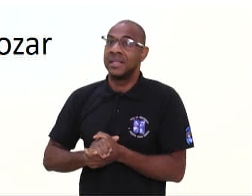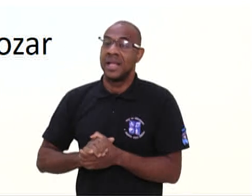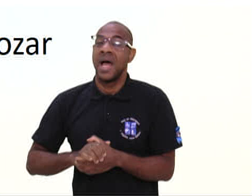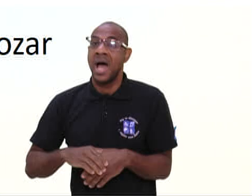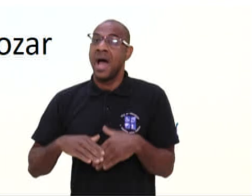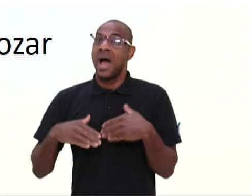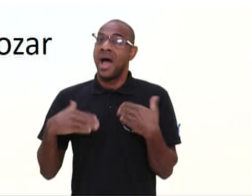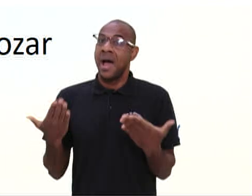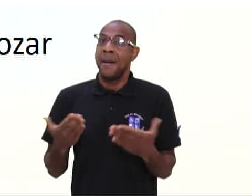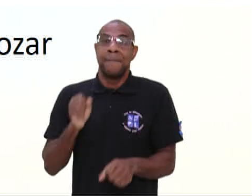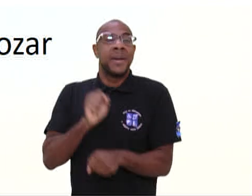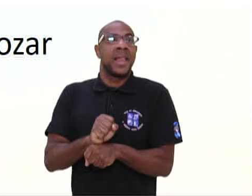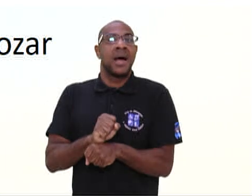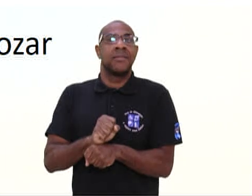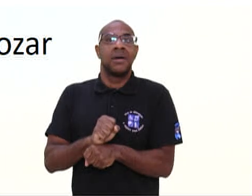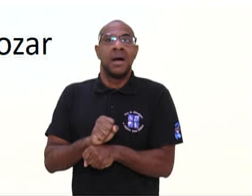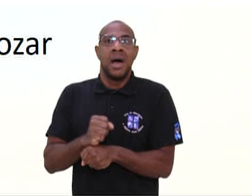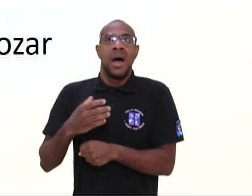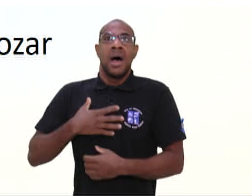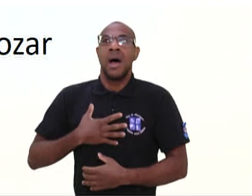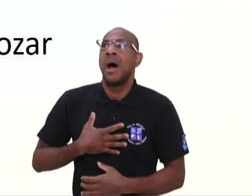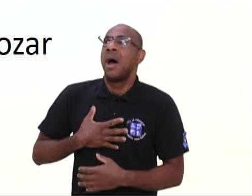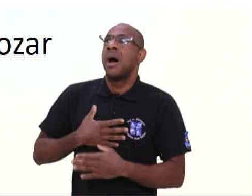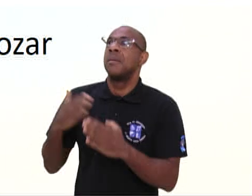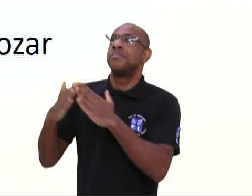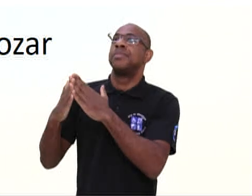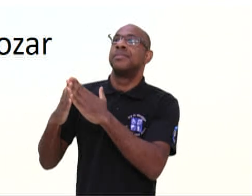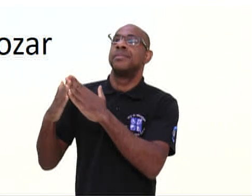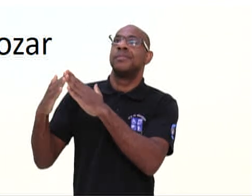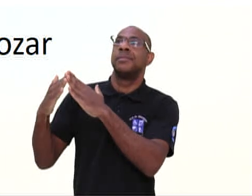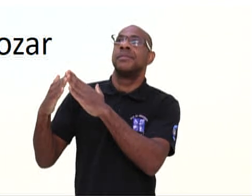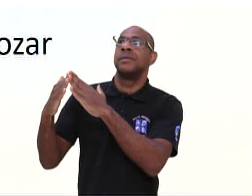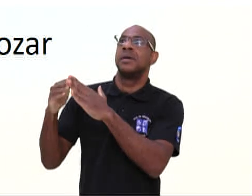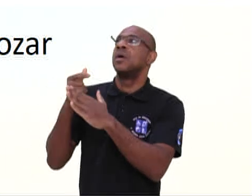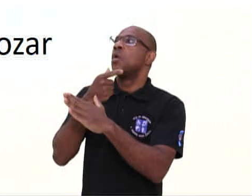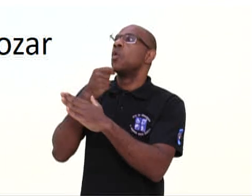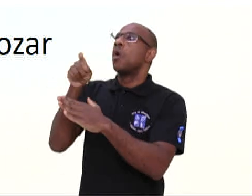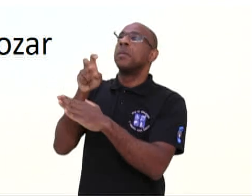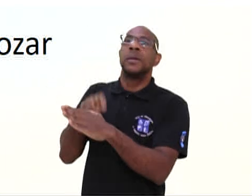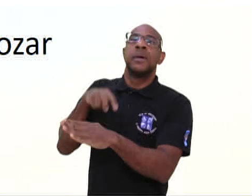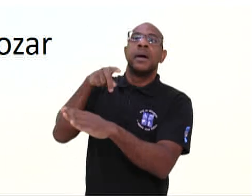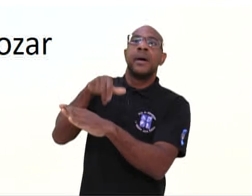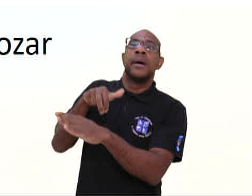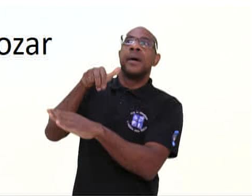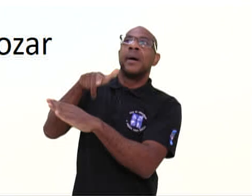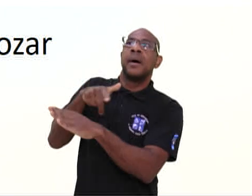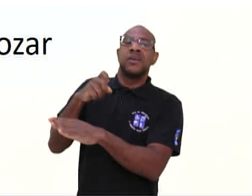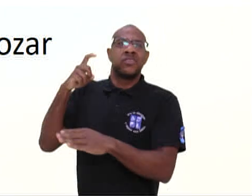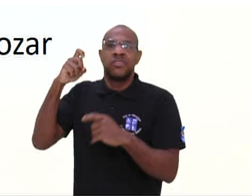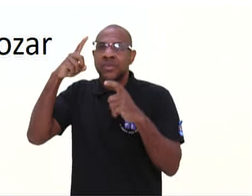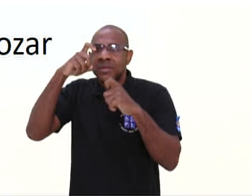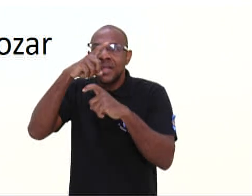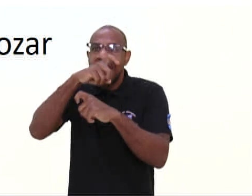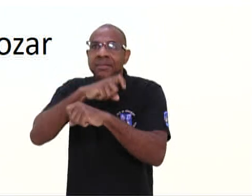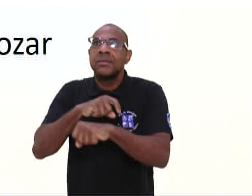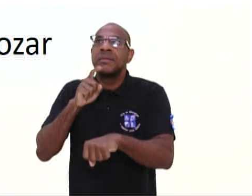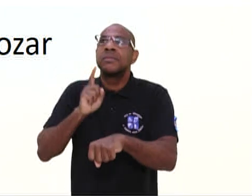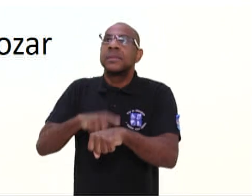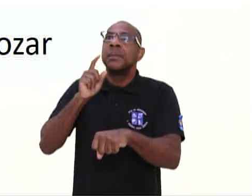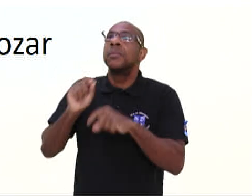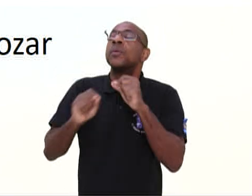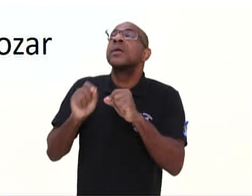pairava ofegante num beiral de telhado e enquanto o rapaz galgava, outros, com dificuldade, tinham tempo de